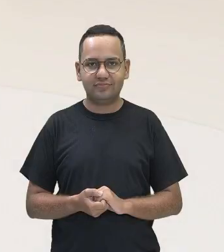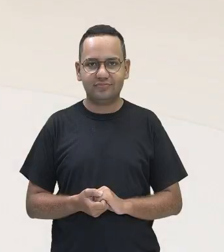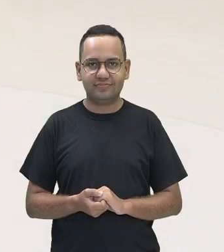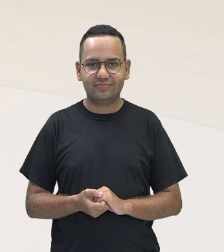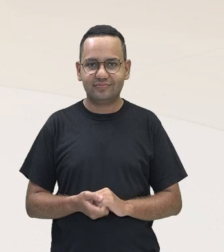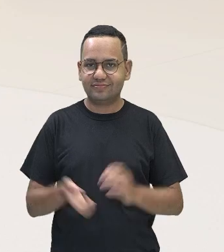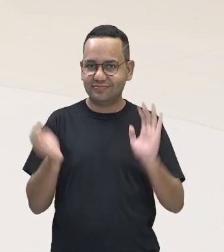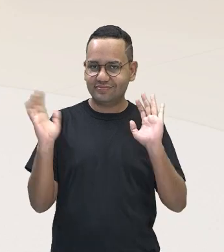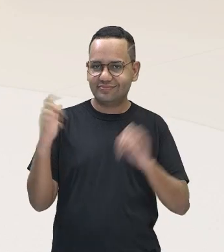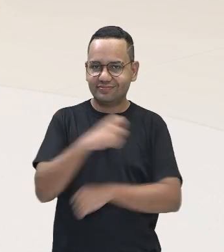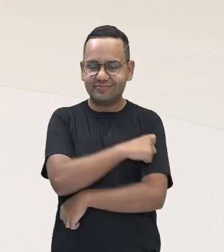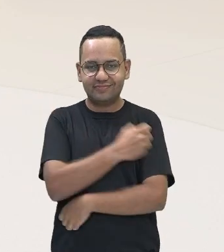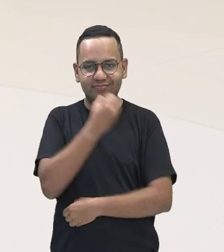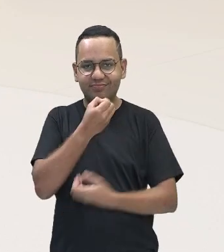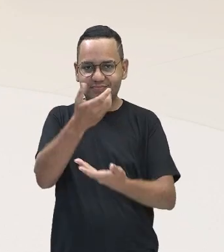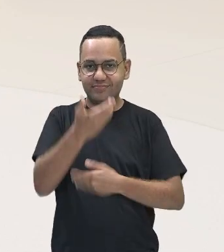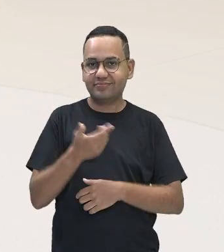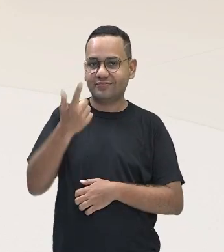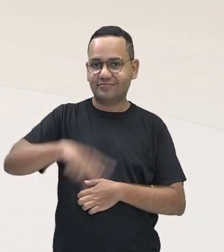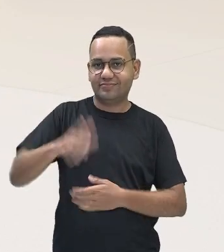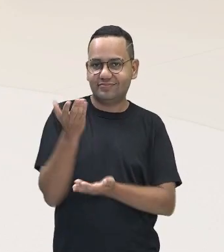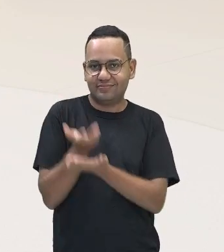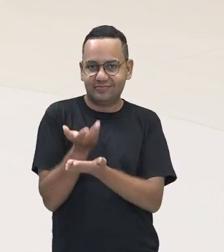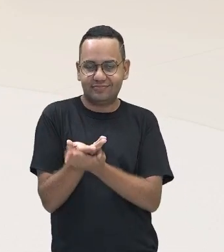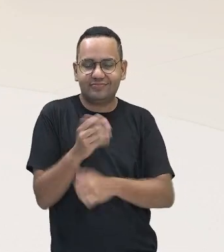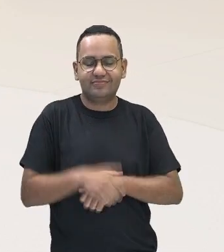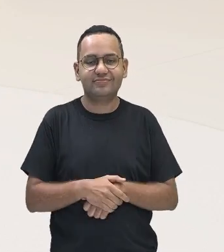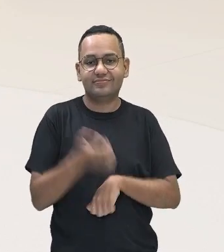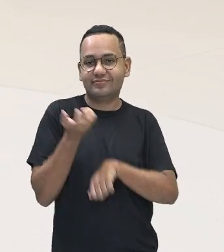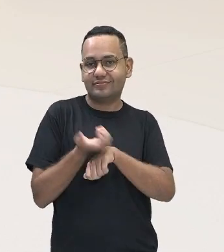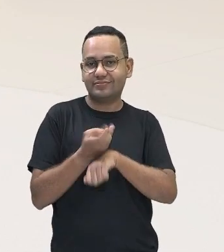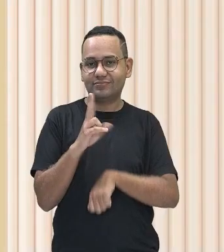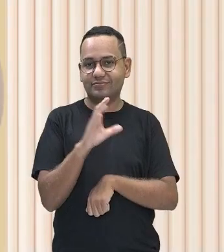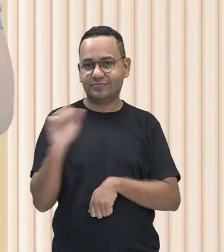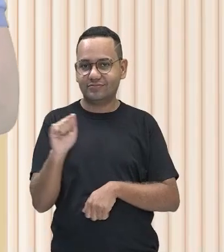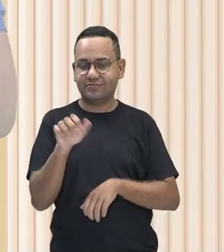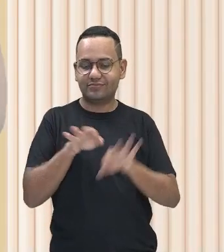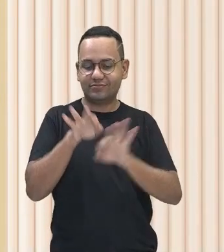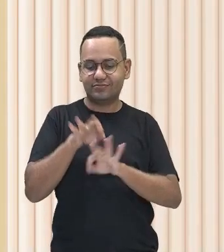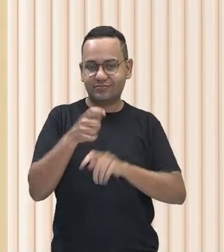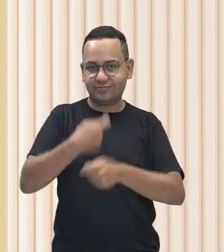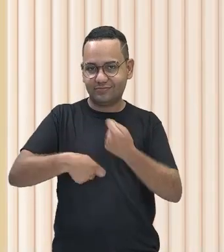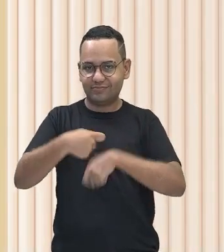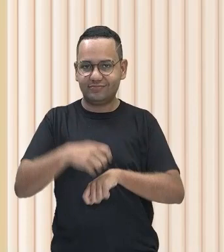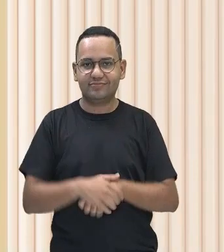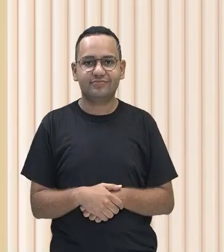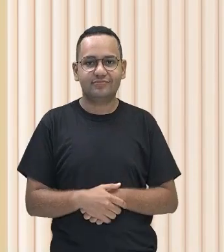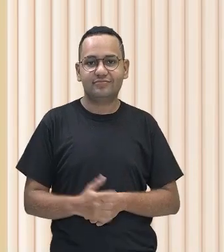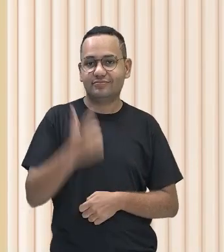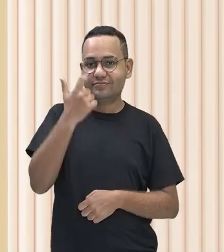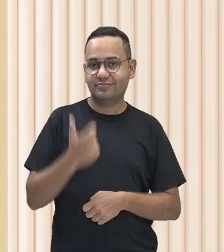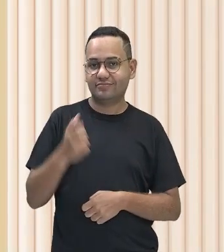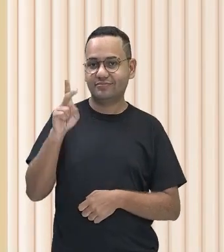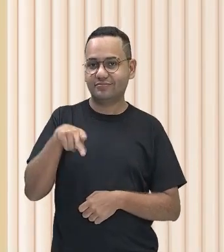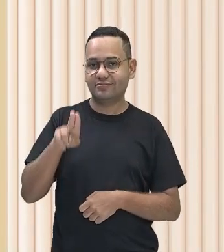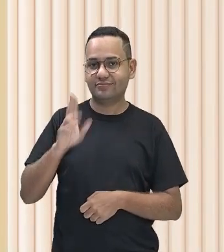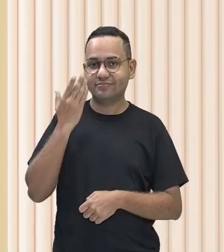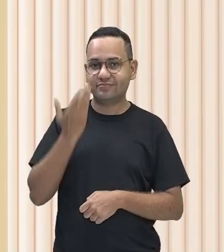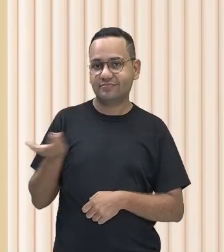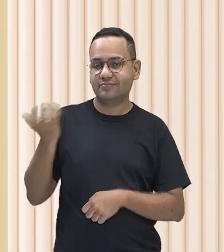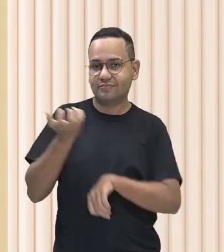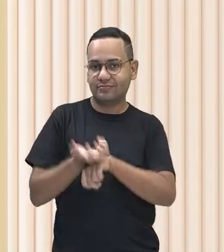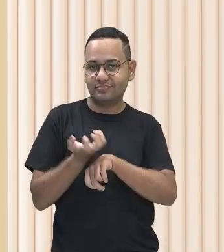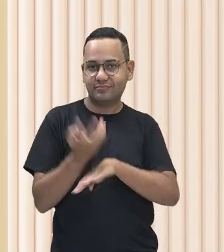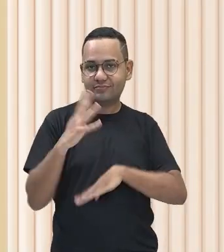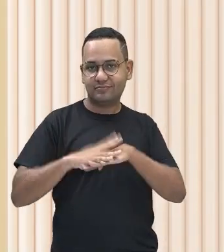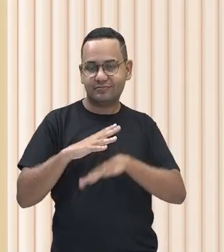Olá, sejam bem-vindos a mais uma aula de organização financeira. Eu sou o professor Hilner, sou professor de